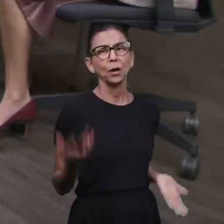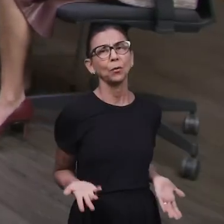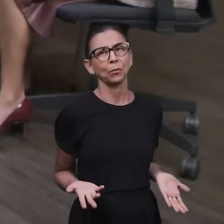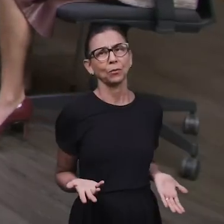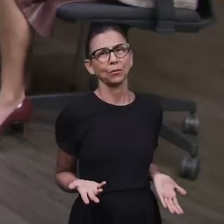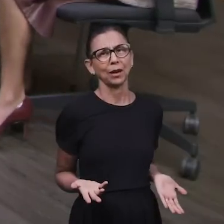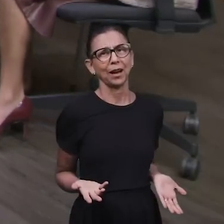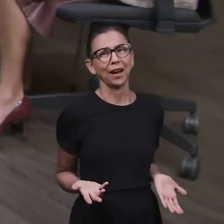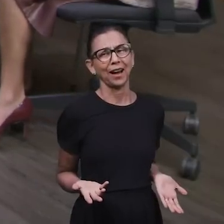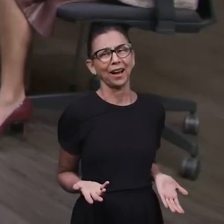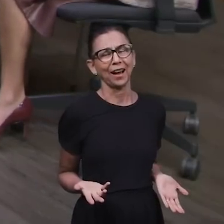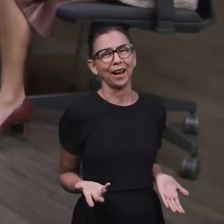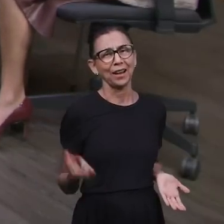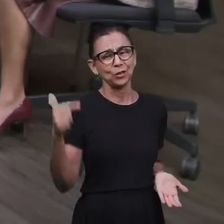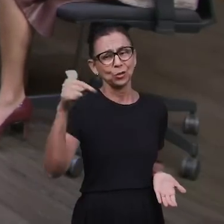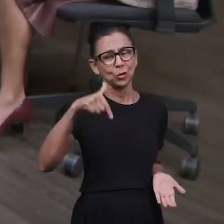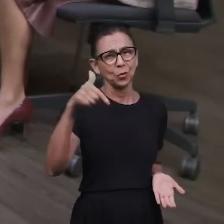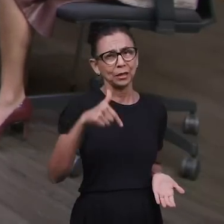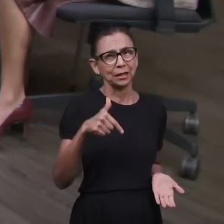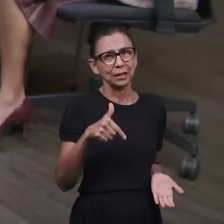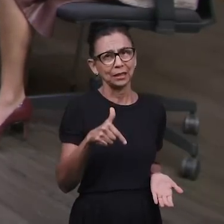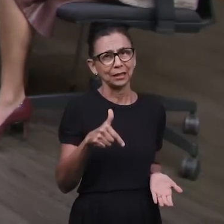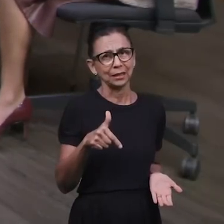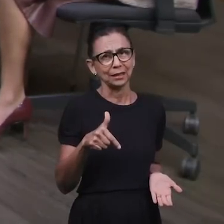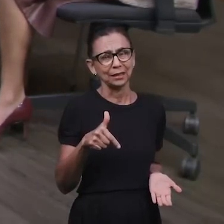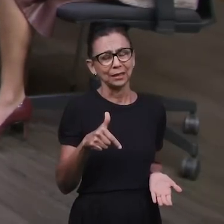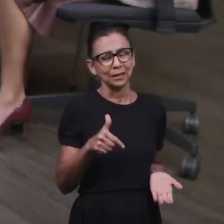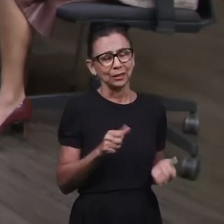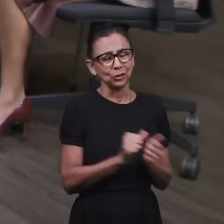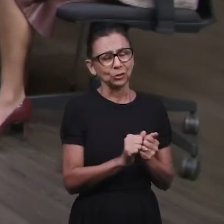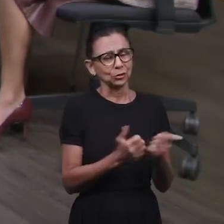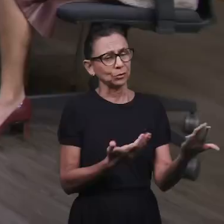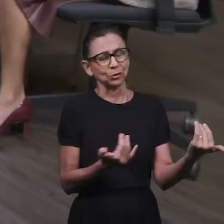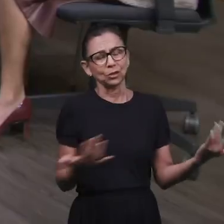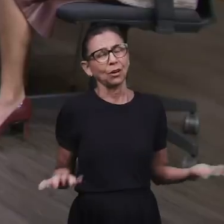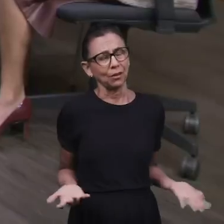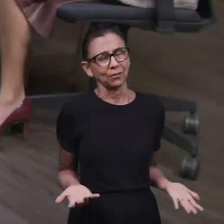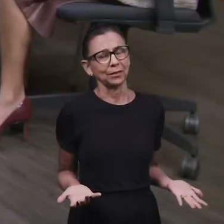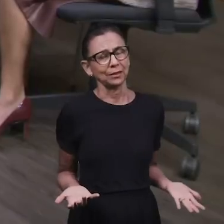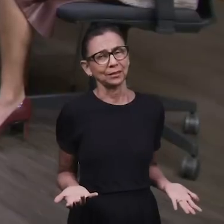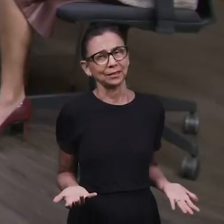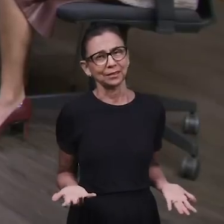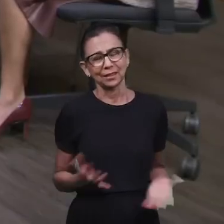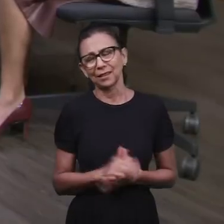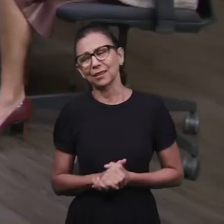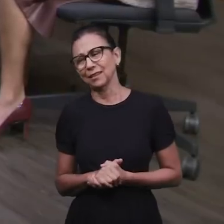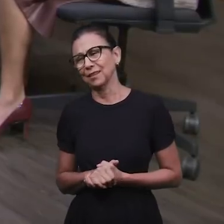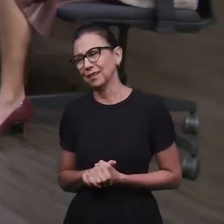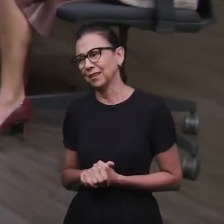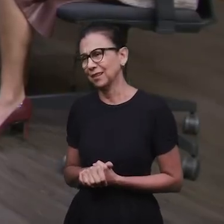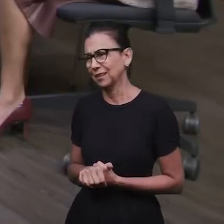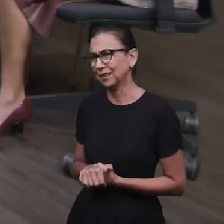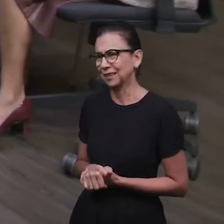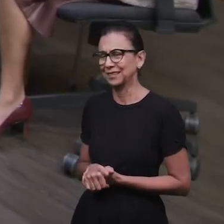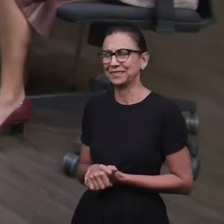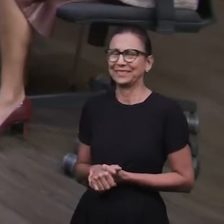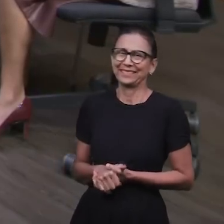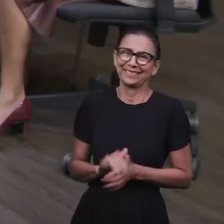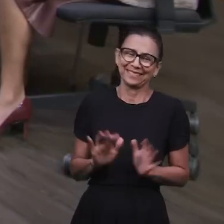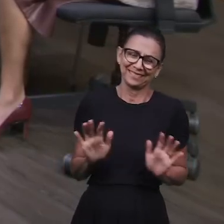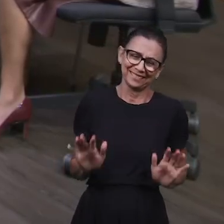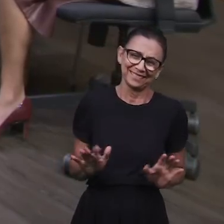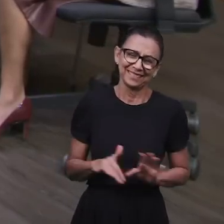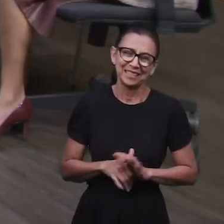Mas eu fiz assim, eu comecei a pensar, mas hoje nós estamos vivendo um momento muito parecido. Exatamente igual. Exatamente. O jovem,